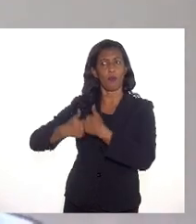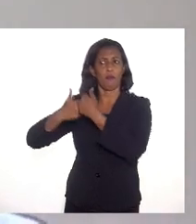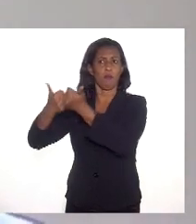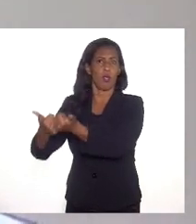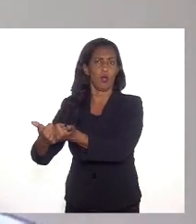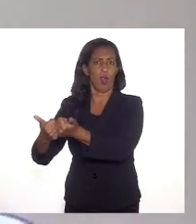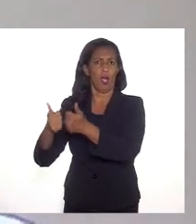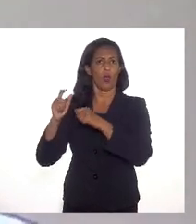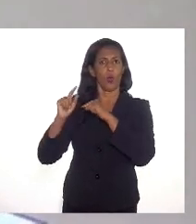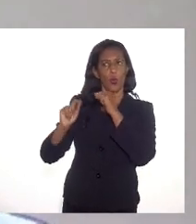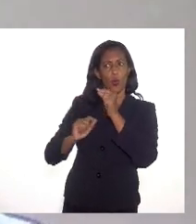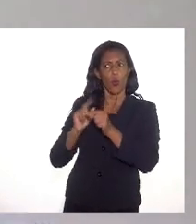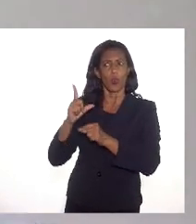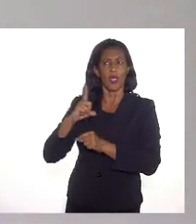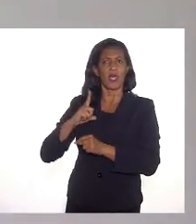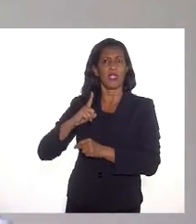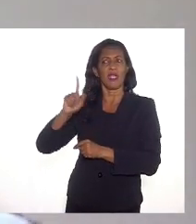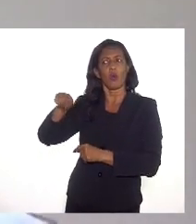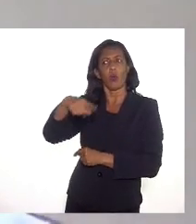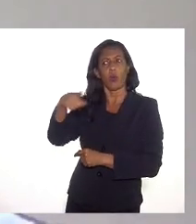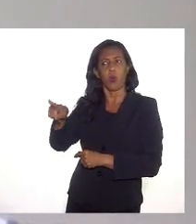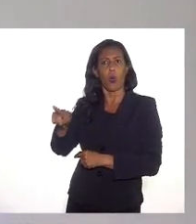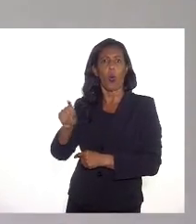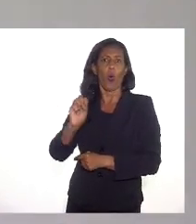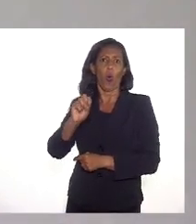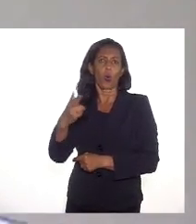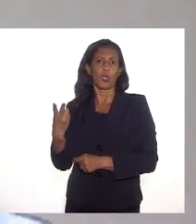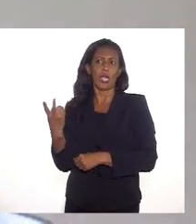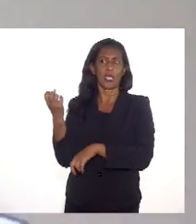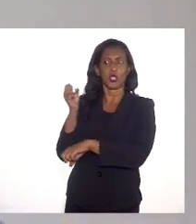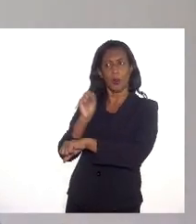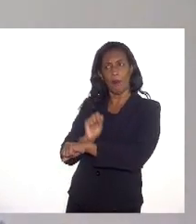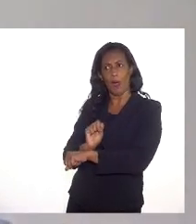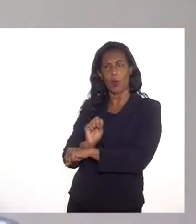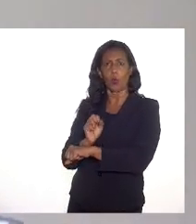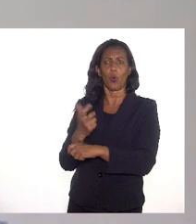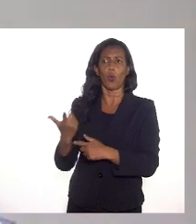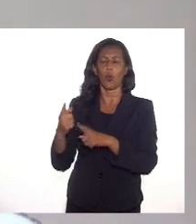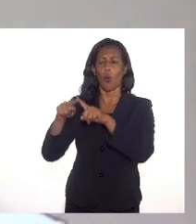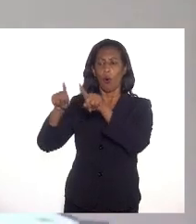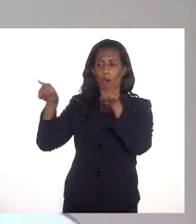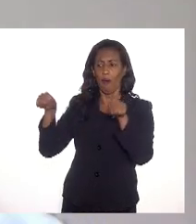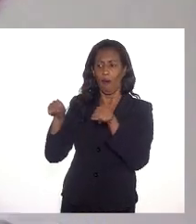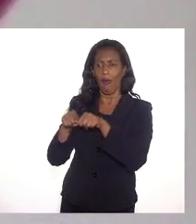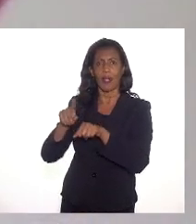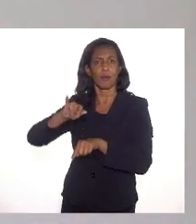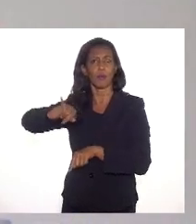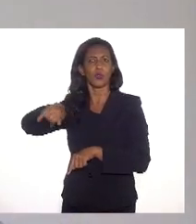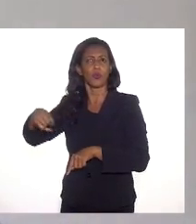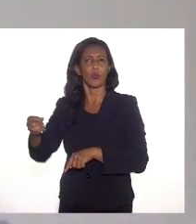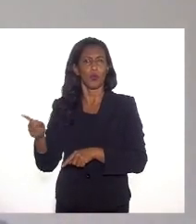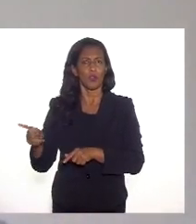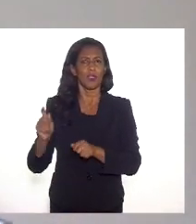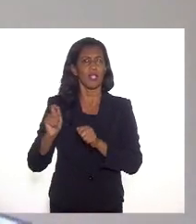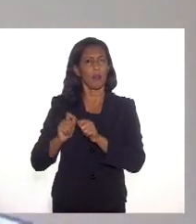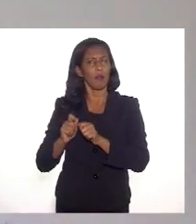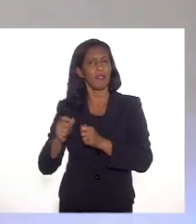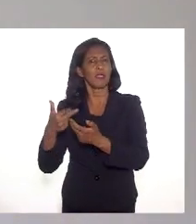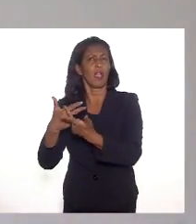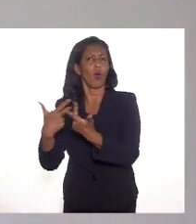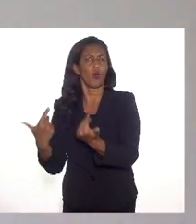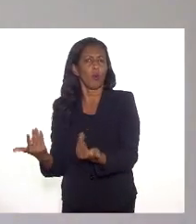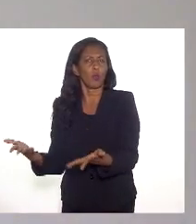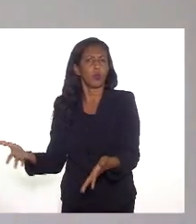que já existe e foi desativado e pode ser reativado qual o equipamento qual a área física que pode ser aproveitada para sediar